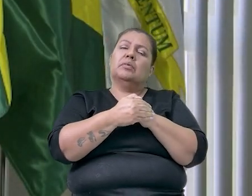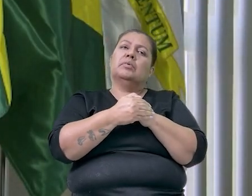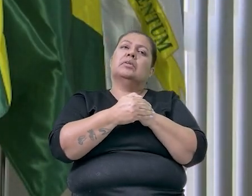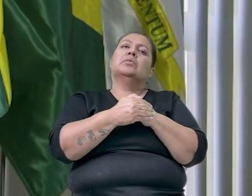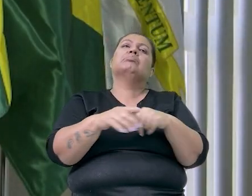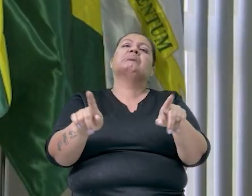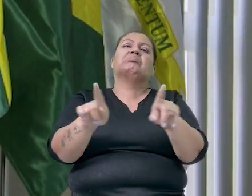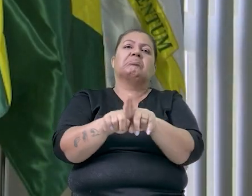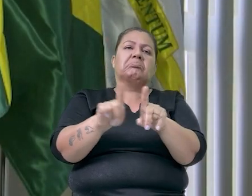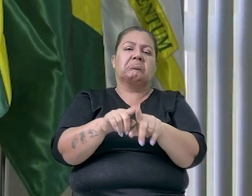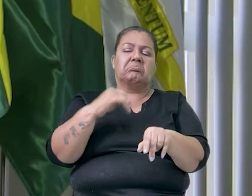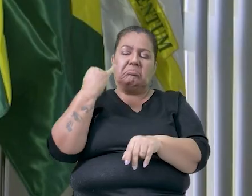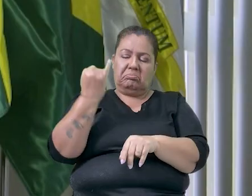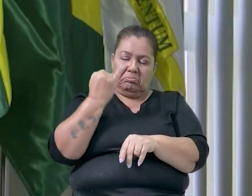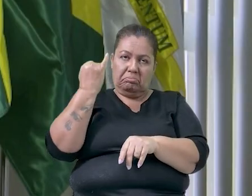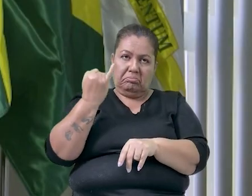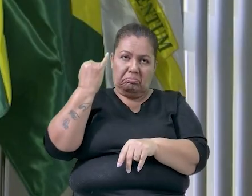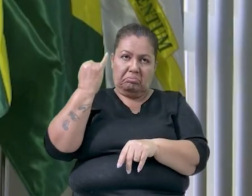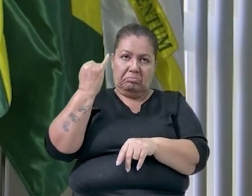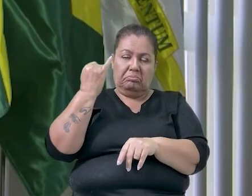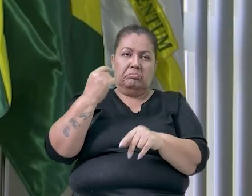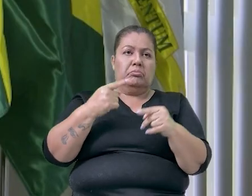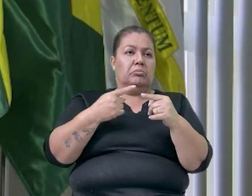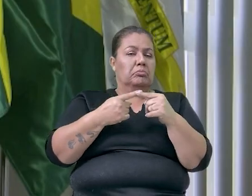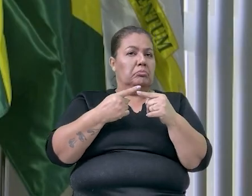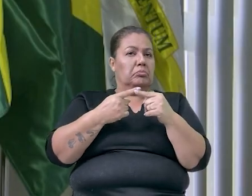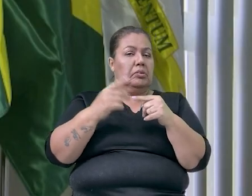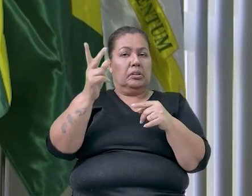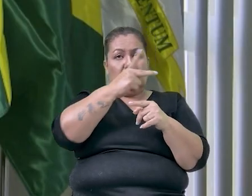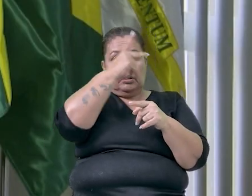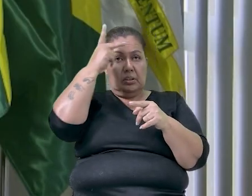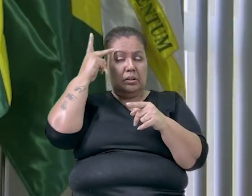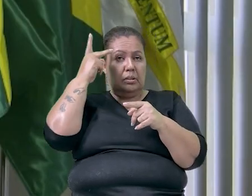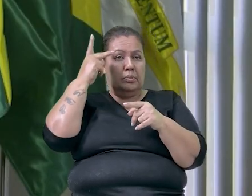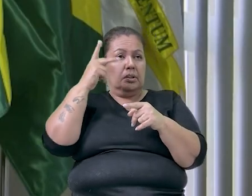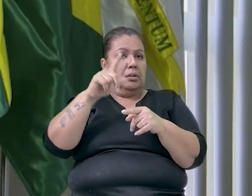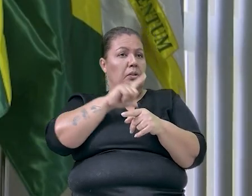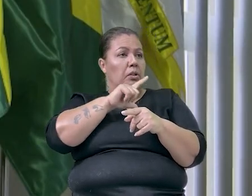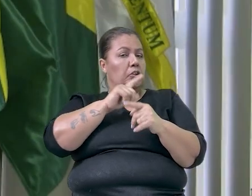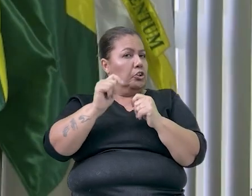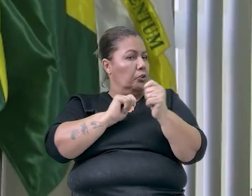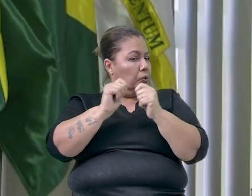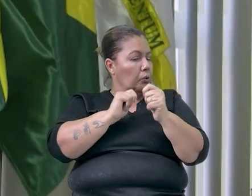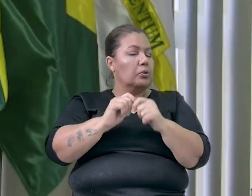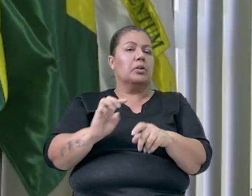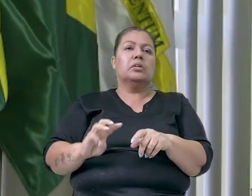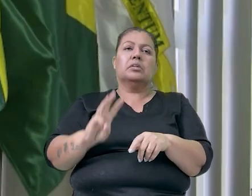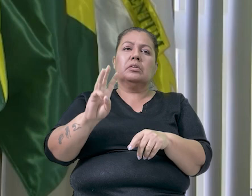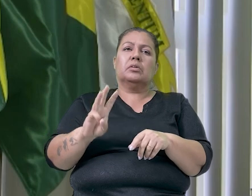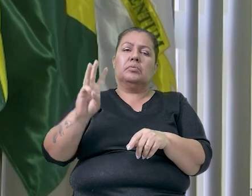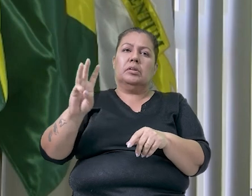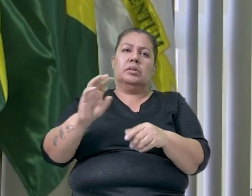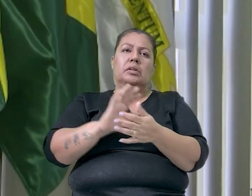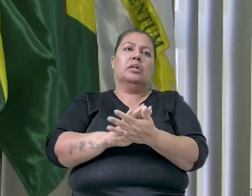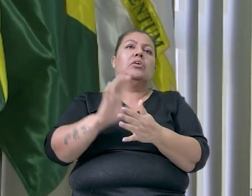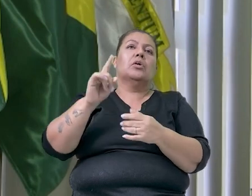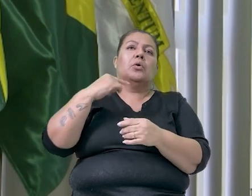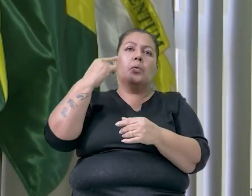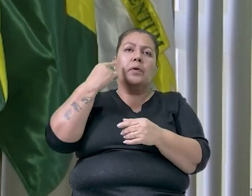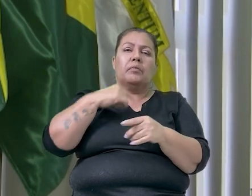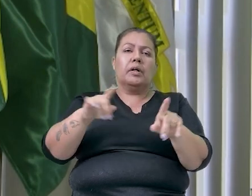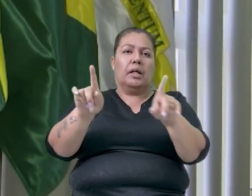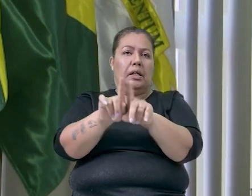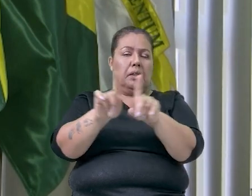é importante, porque essa pessoa tinha o controle sobre o site. O relator ressaltou ainda que a